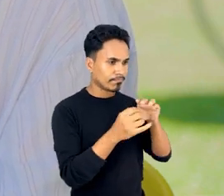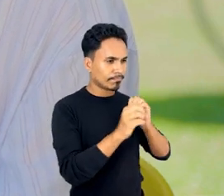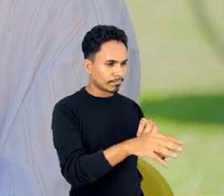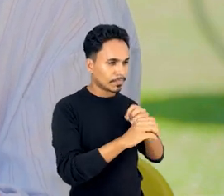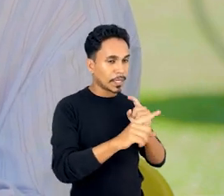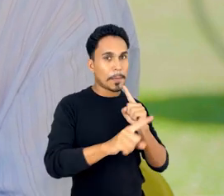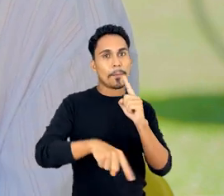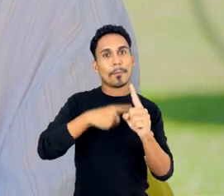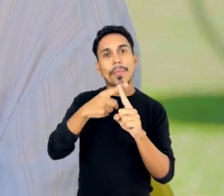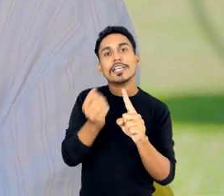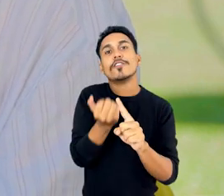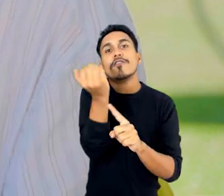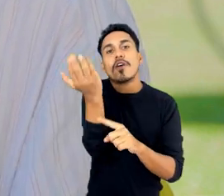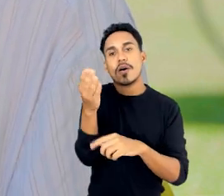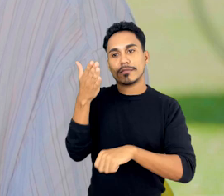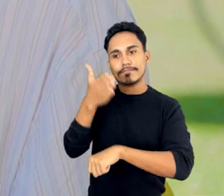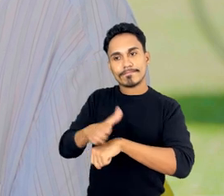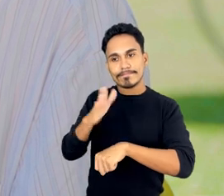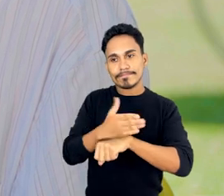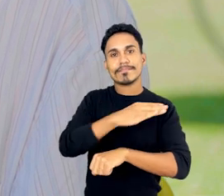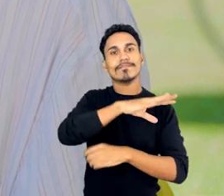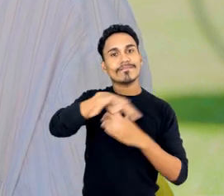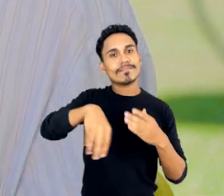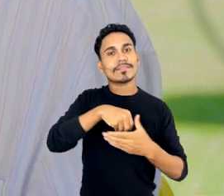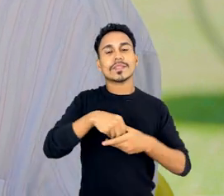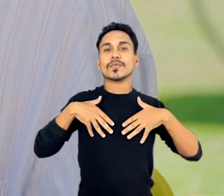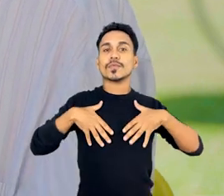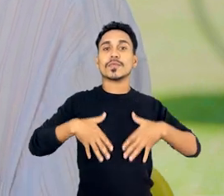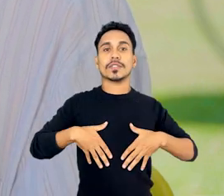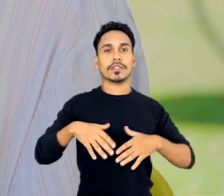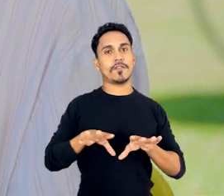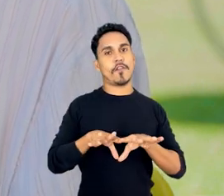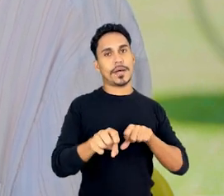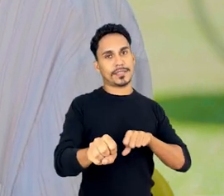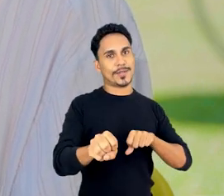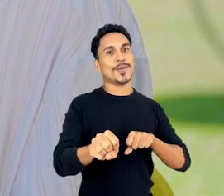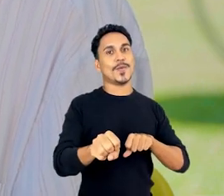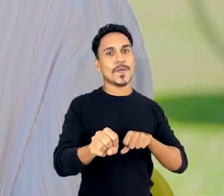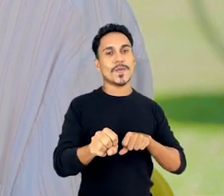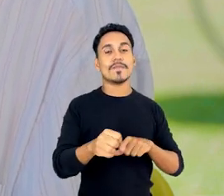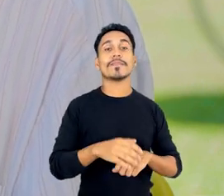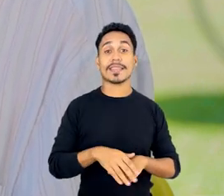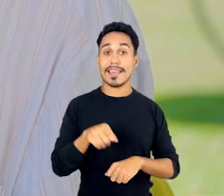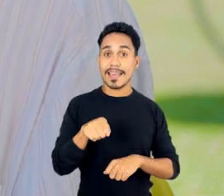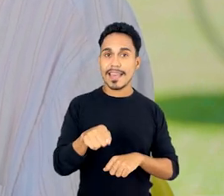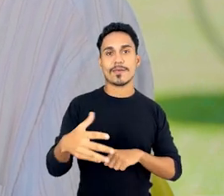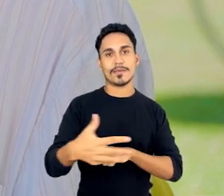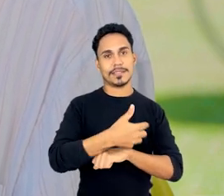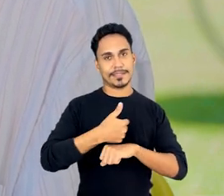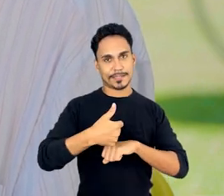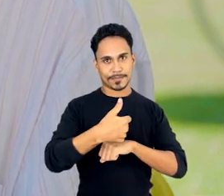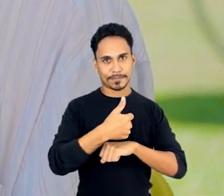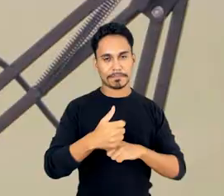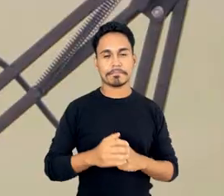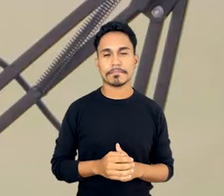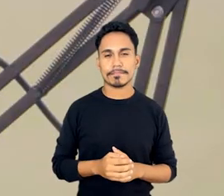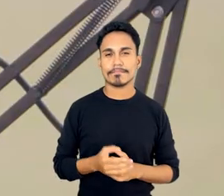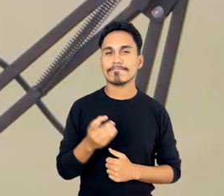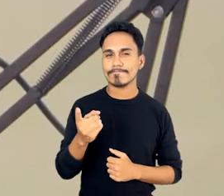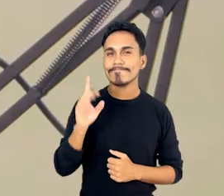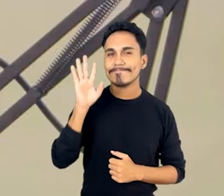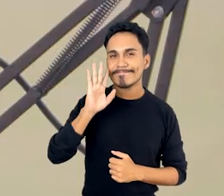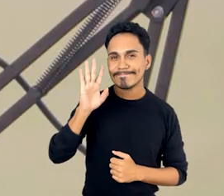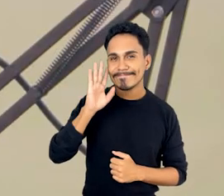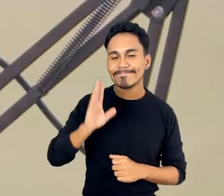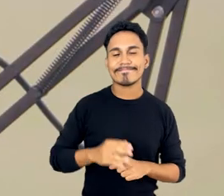ao mercado fazer parte de toda essa formação a qualidade passa também por isso aí bacana